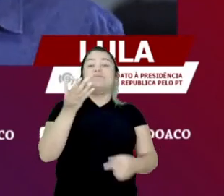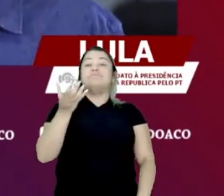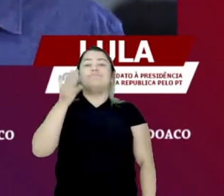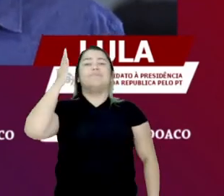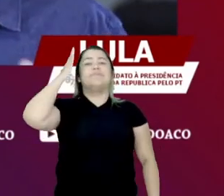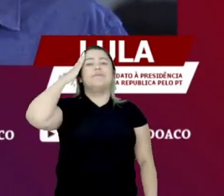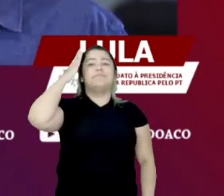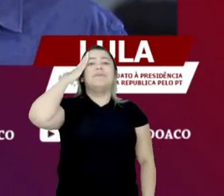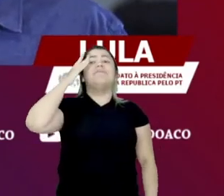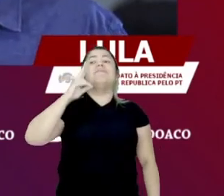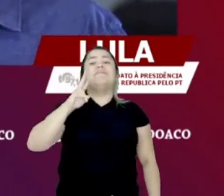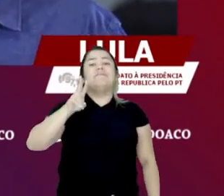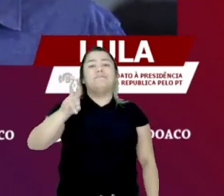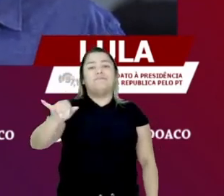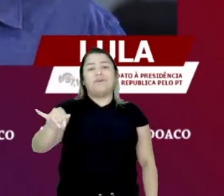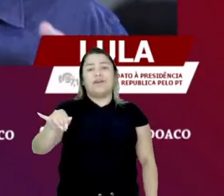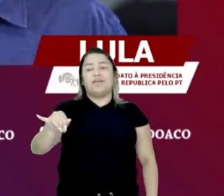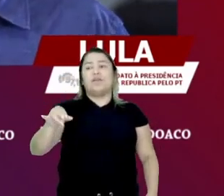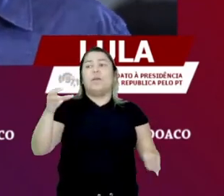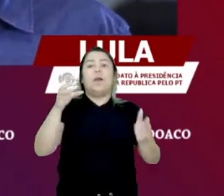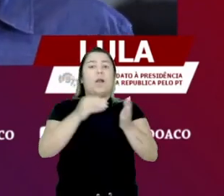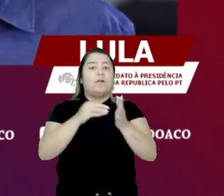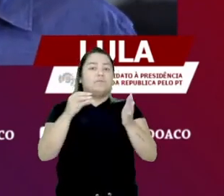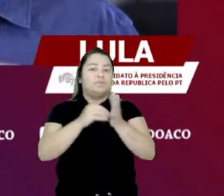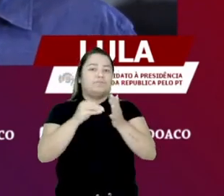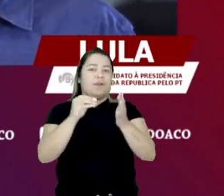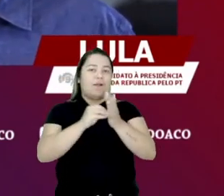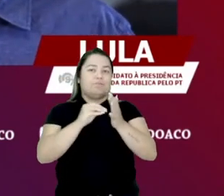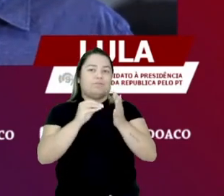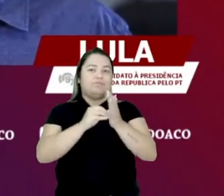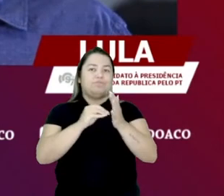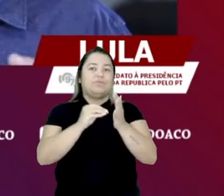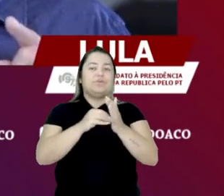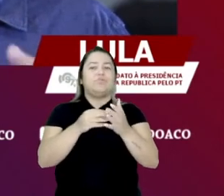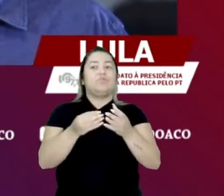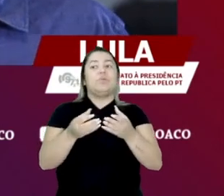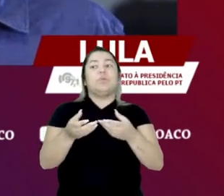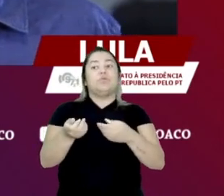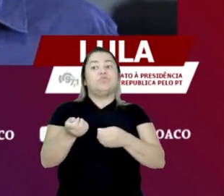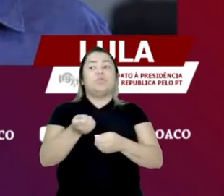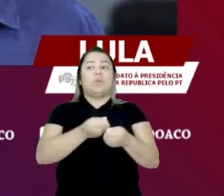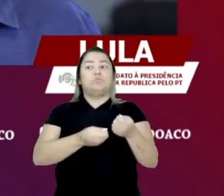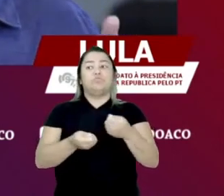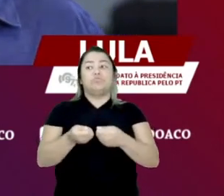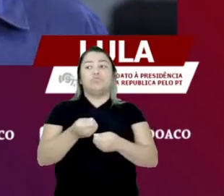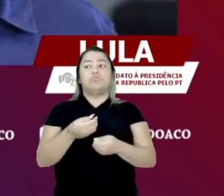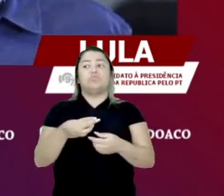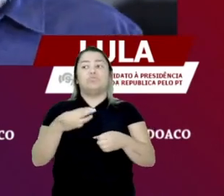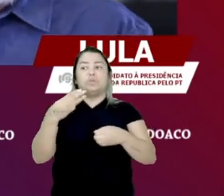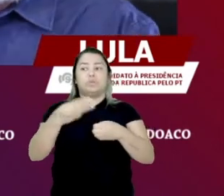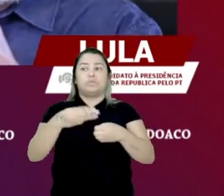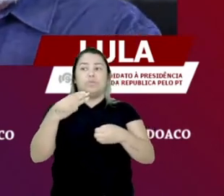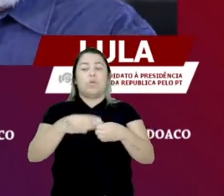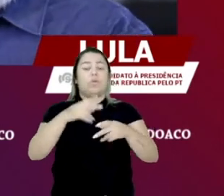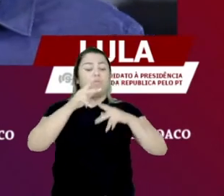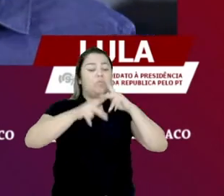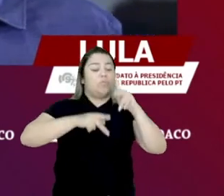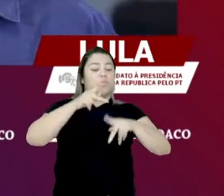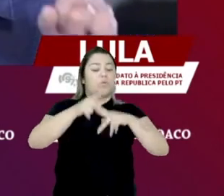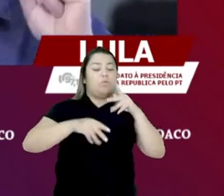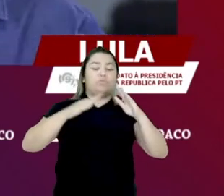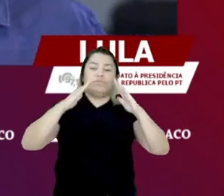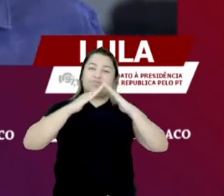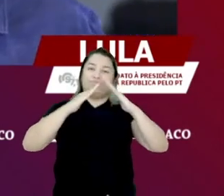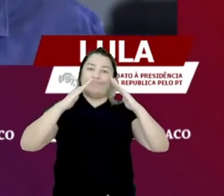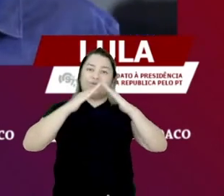educação, é no município que o povo quer saúde, é no município que o povo quer tranquilidade, que o povo quer rua asfaltada, que o povo quer segurança, que o povo